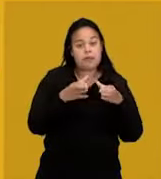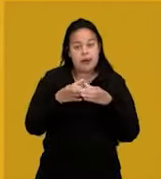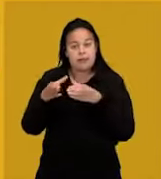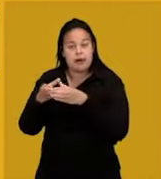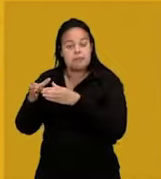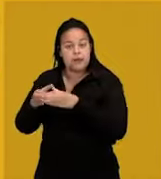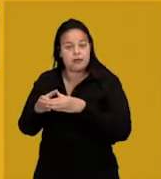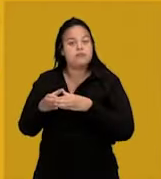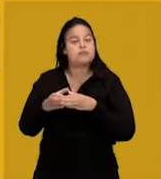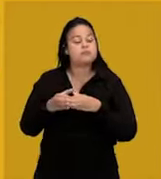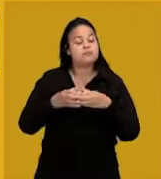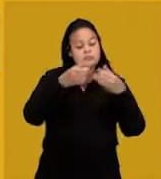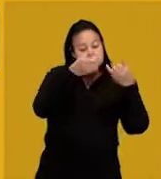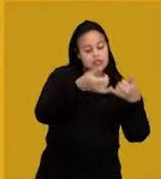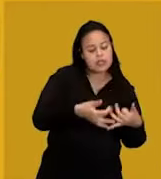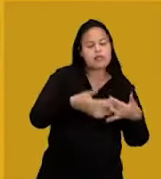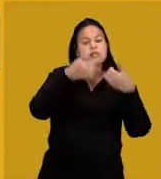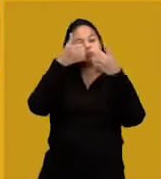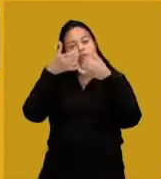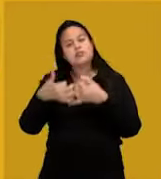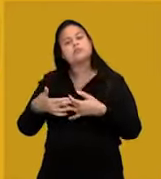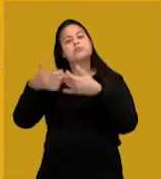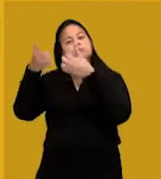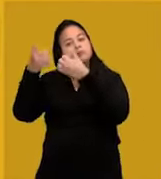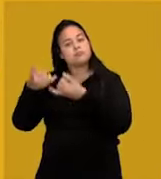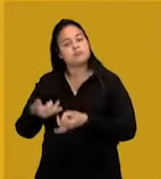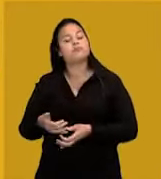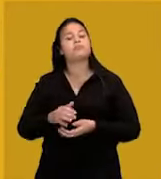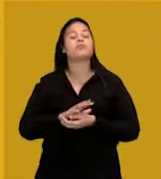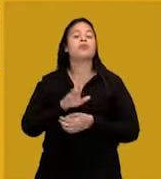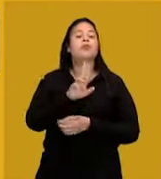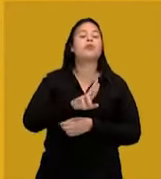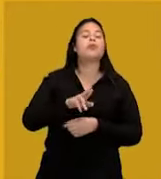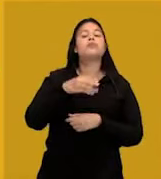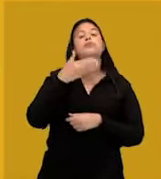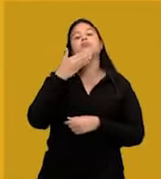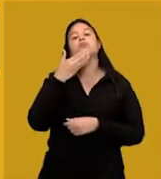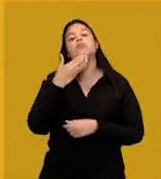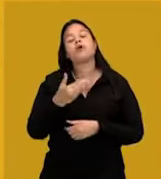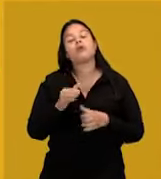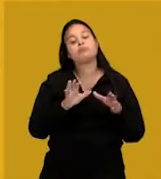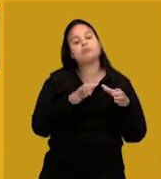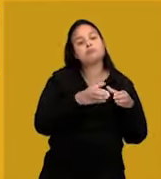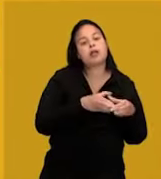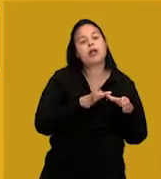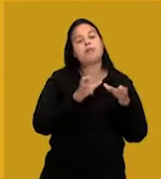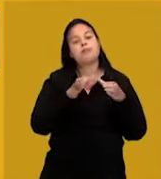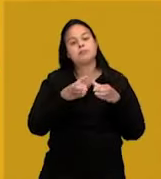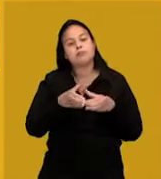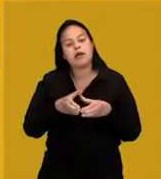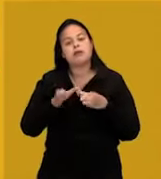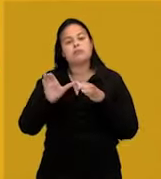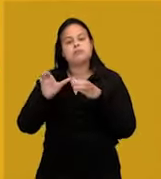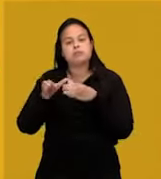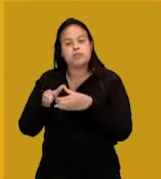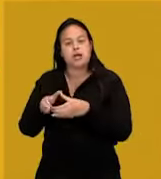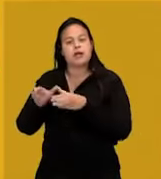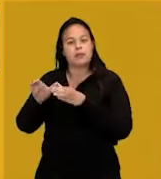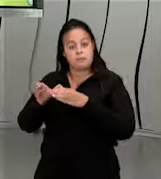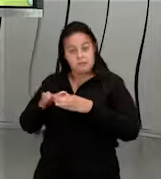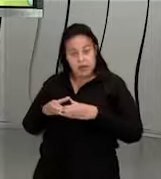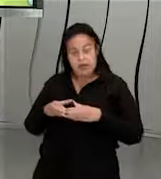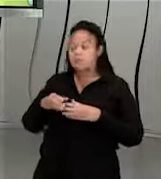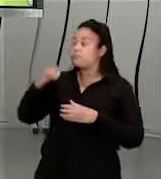sobre a sua definição, falamos sobre o tecido adiposo, cartilaginoso, ósseo